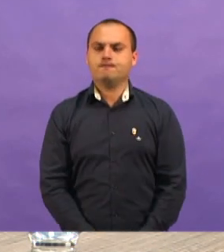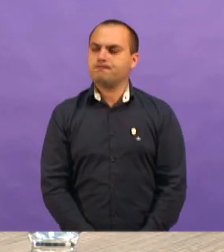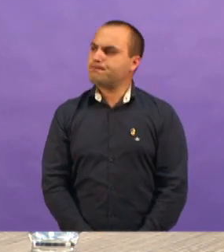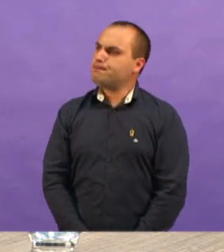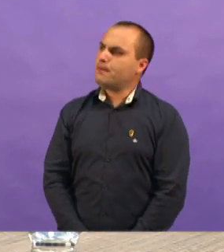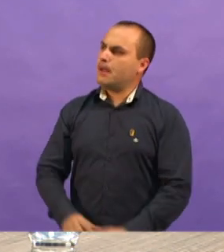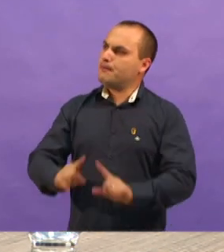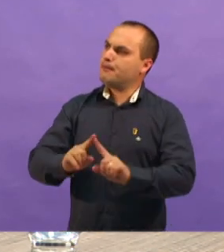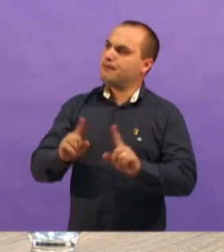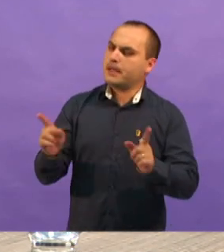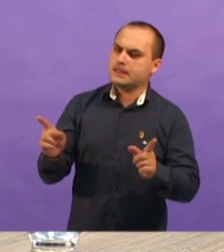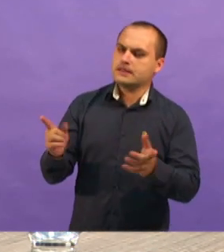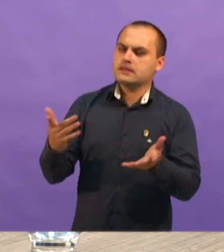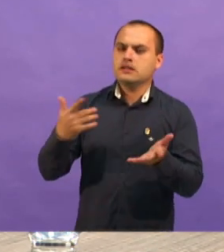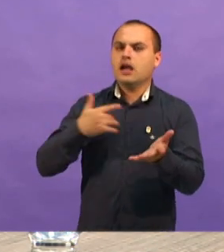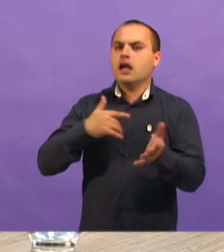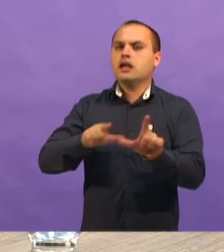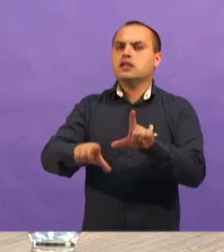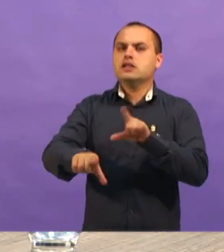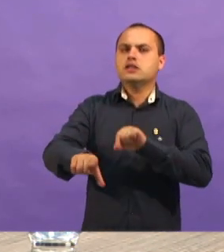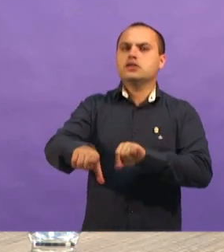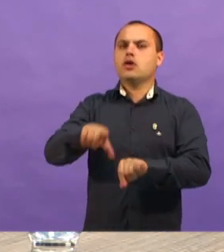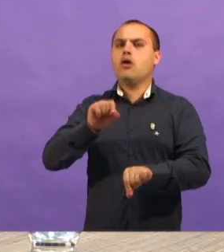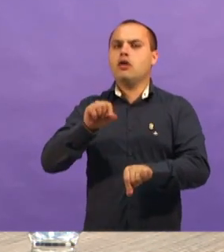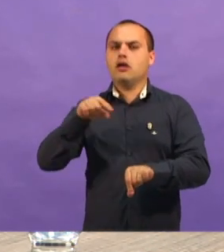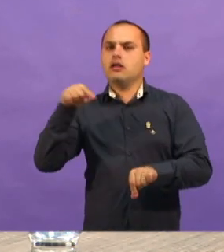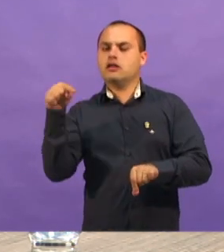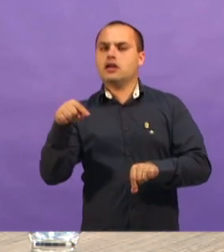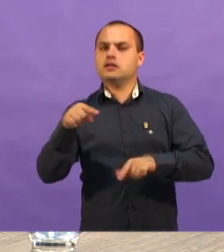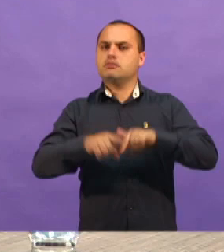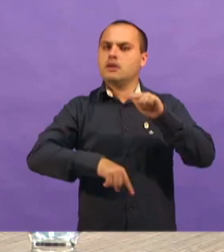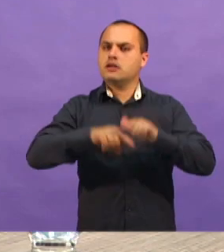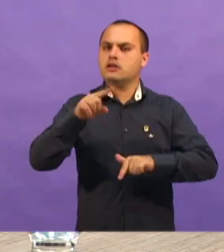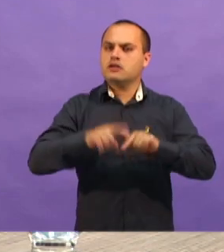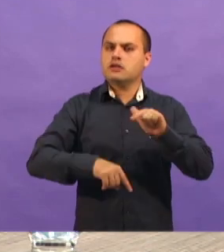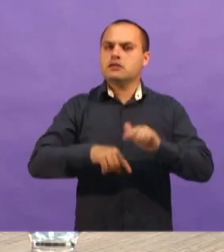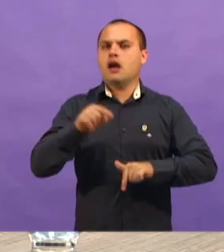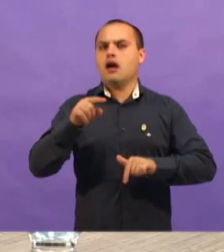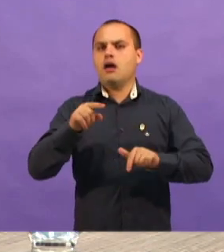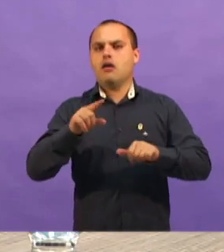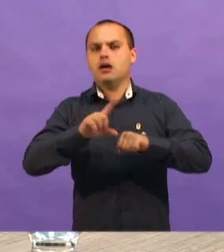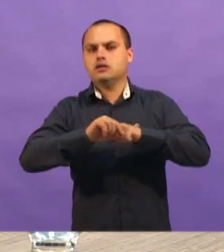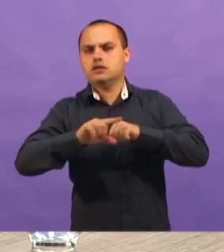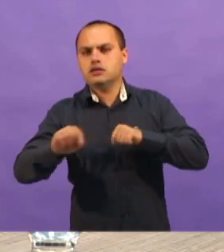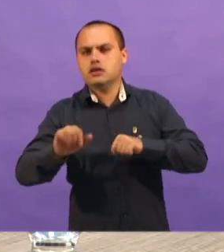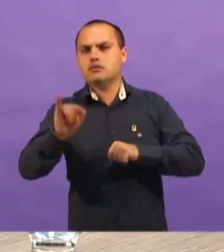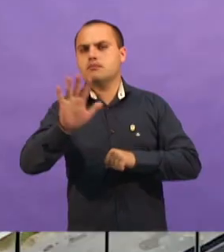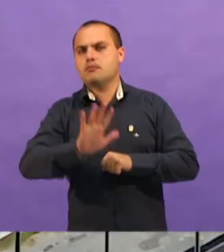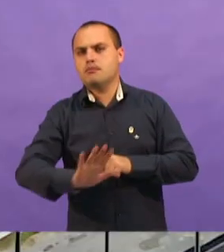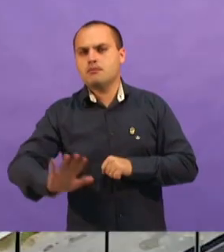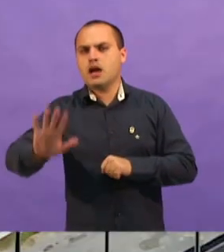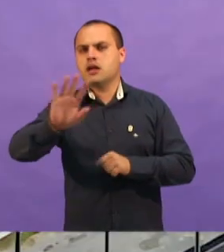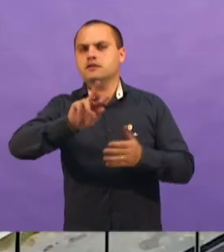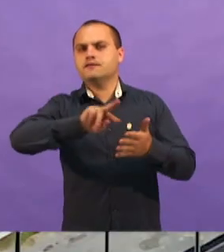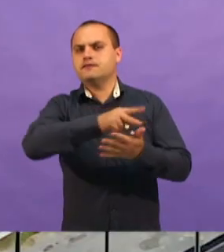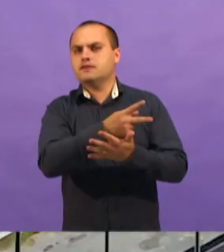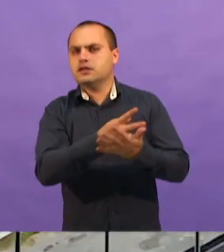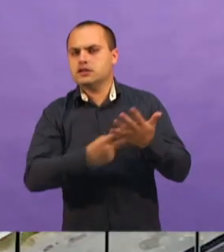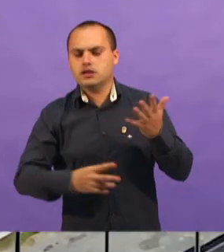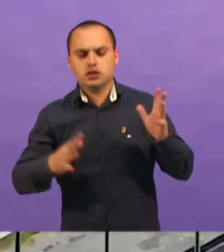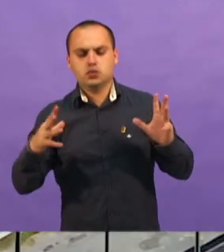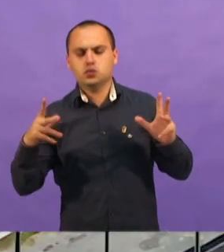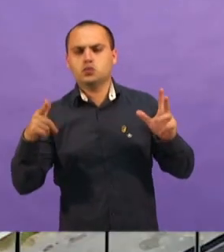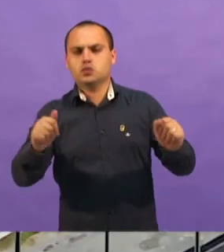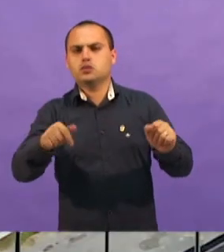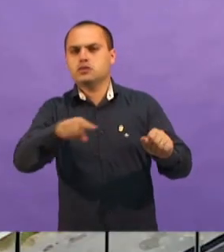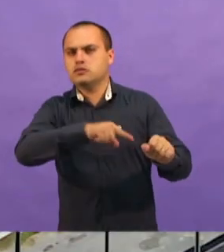tipos de material, por exemplo, artigo científico, reportagem, fotografia, poesia, esses gêneros, por